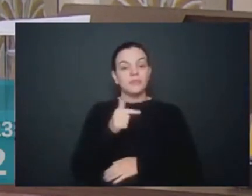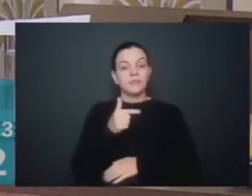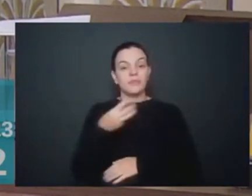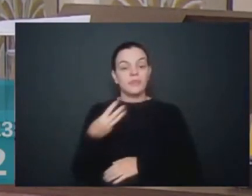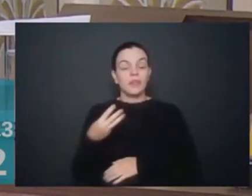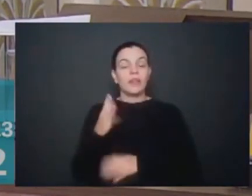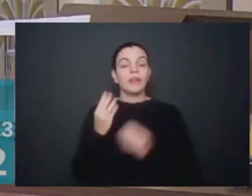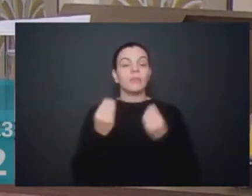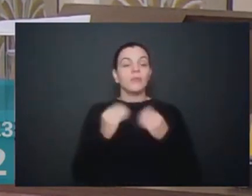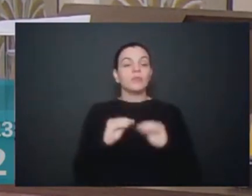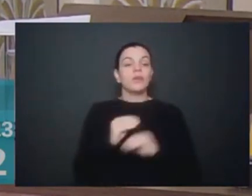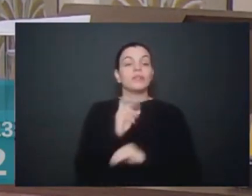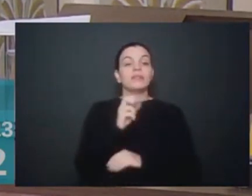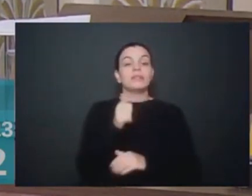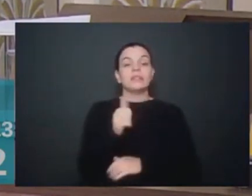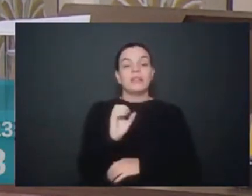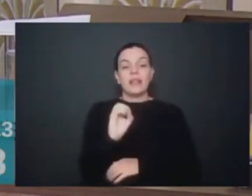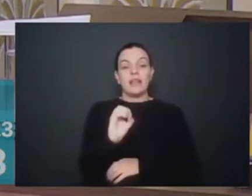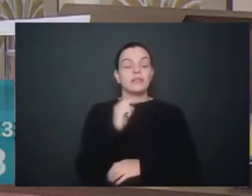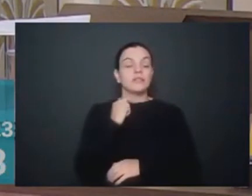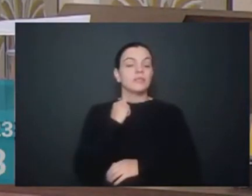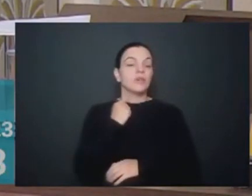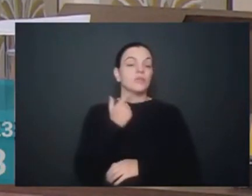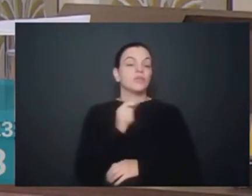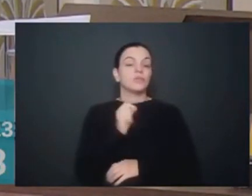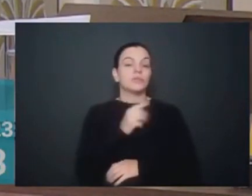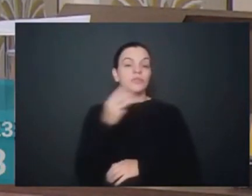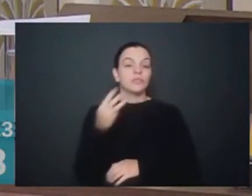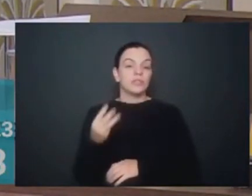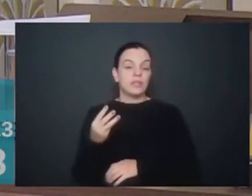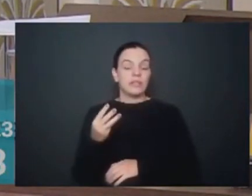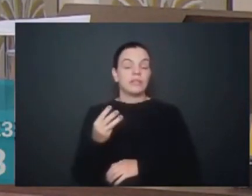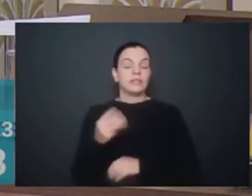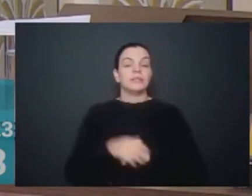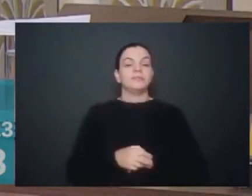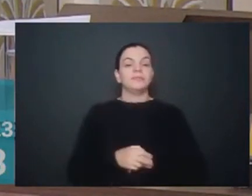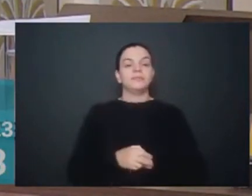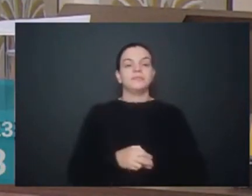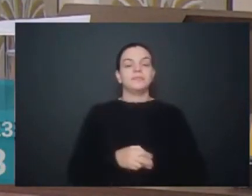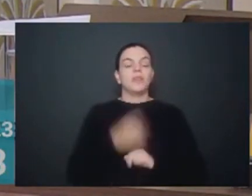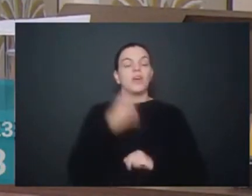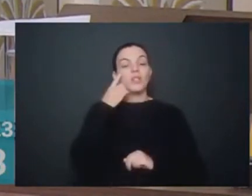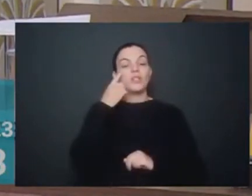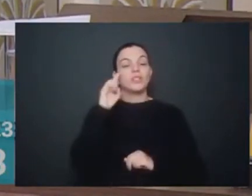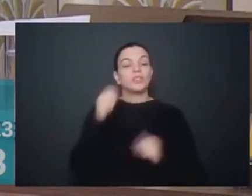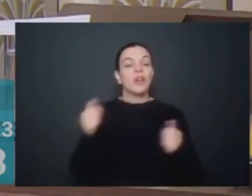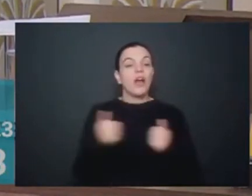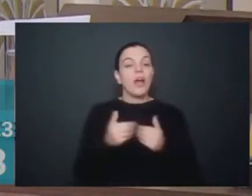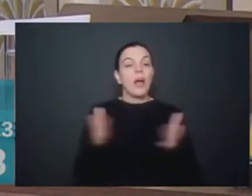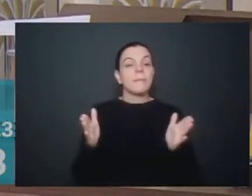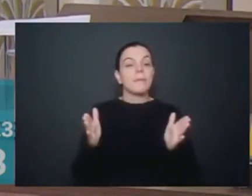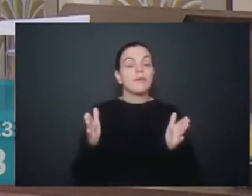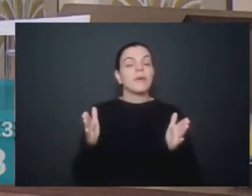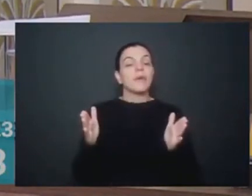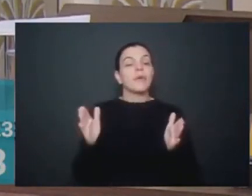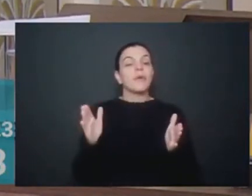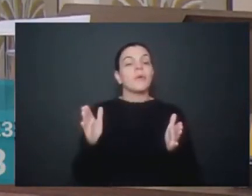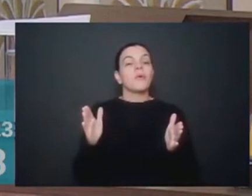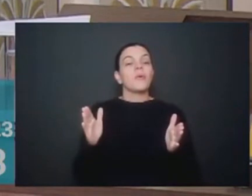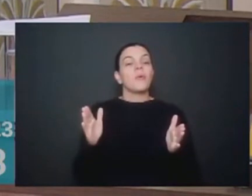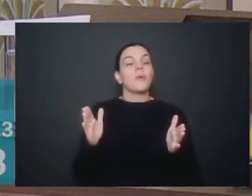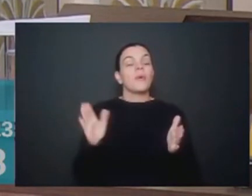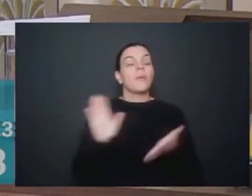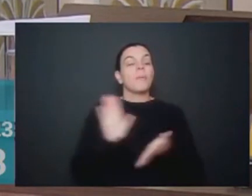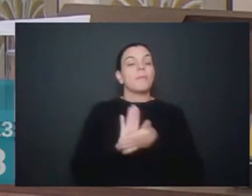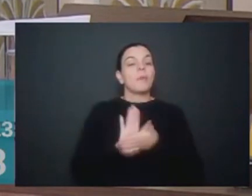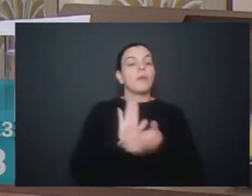10/5/2023, portanto está em curso, e o Diário Oficial de Mais Veículos, com a data de abertura para a proposta para